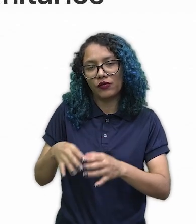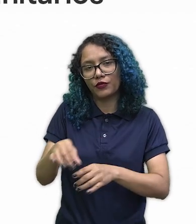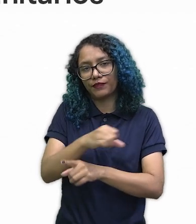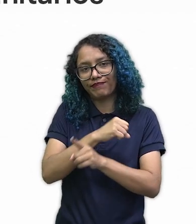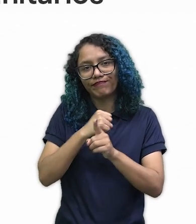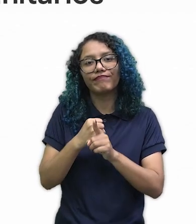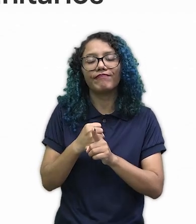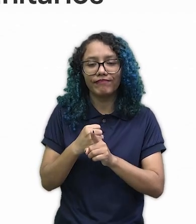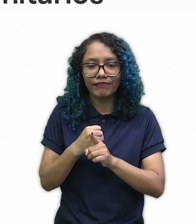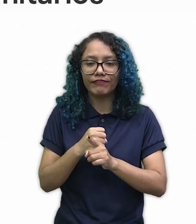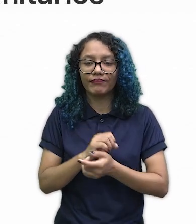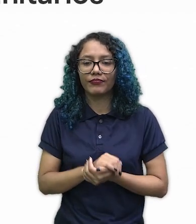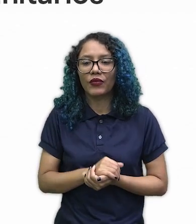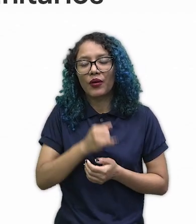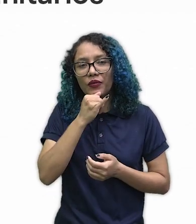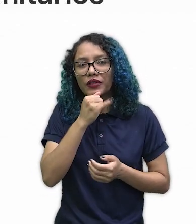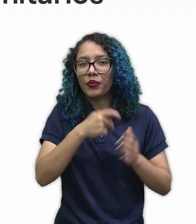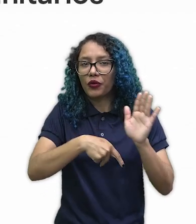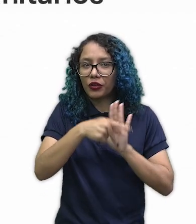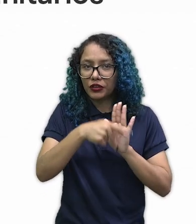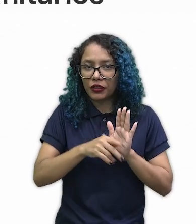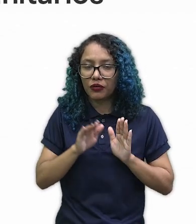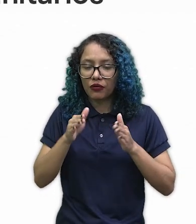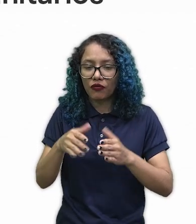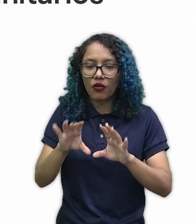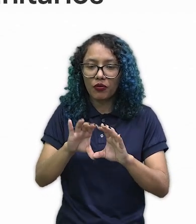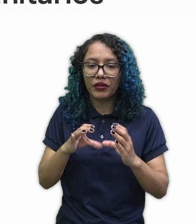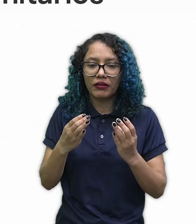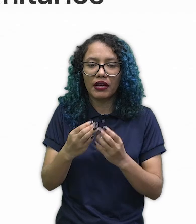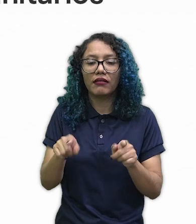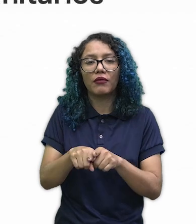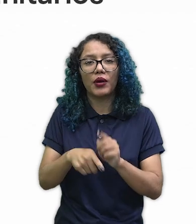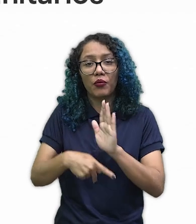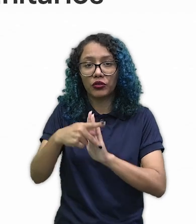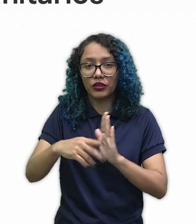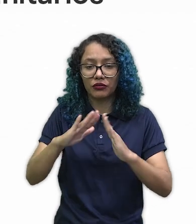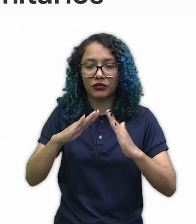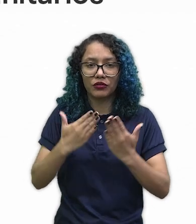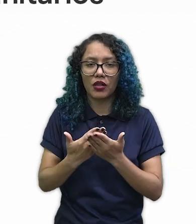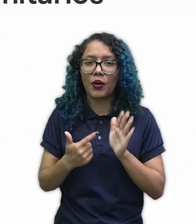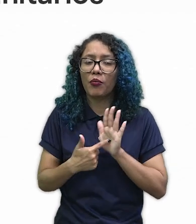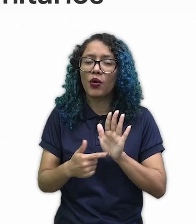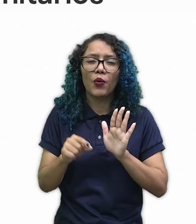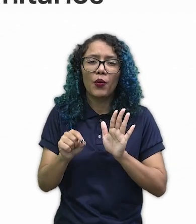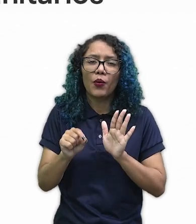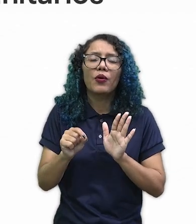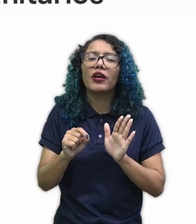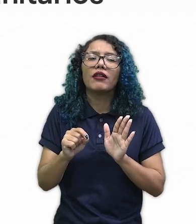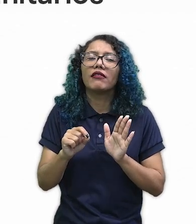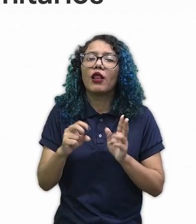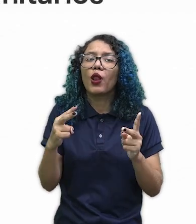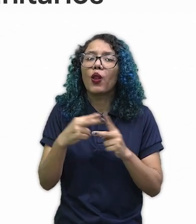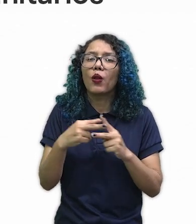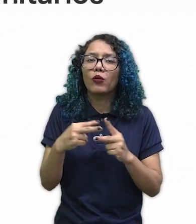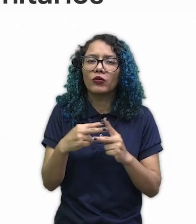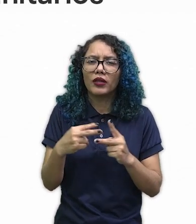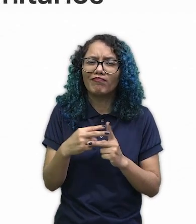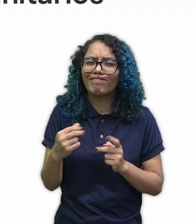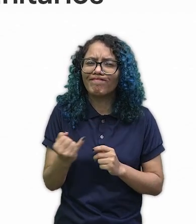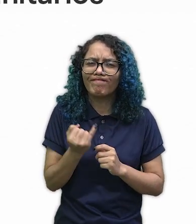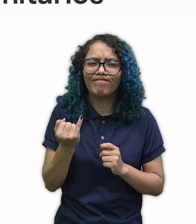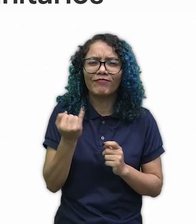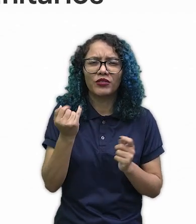social. Projetos comunitários, iniciativas escolares mostram que as lutas são ferramentas